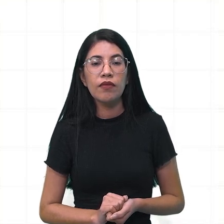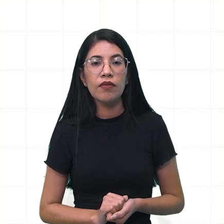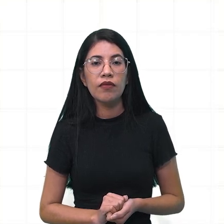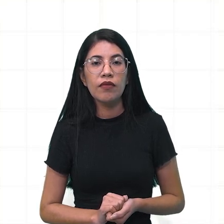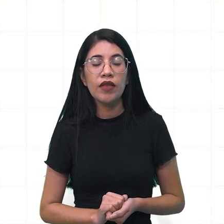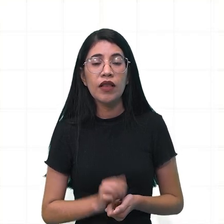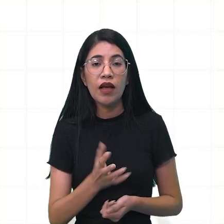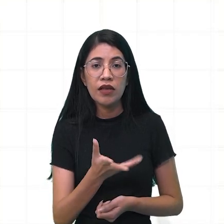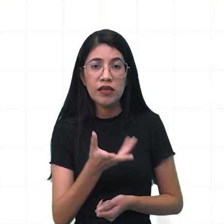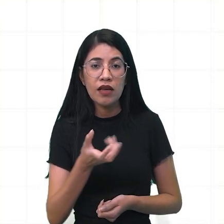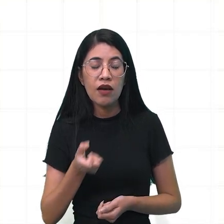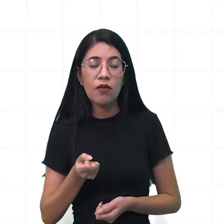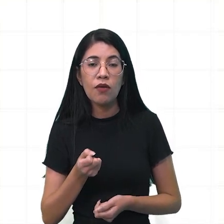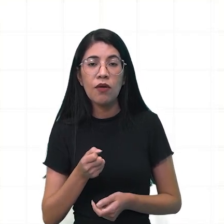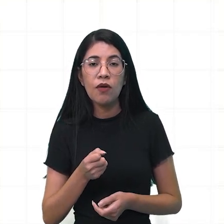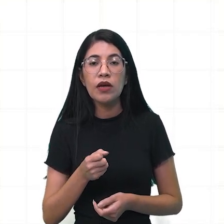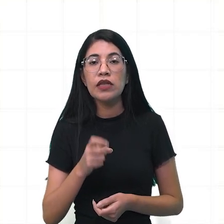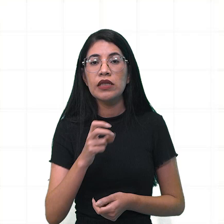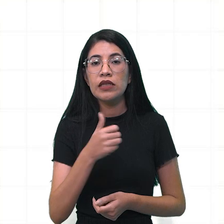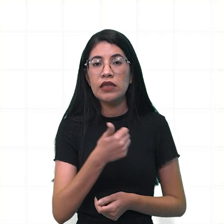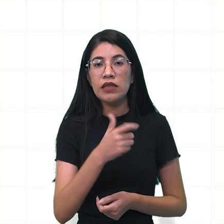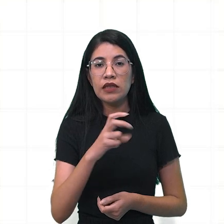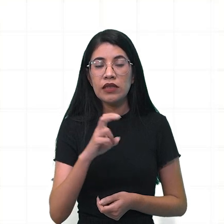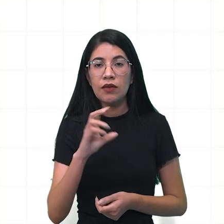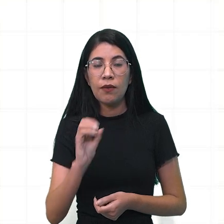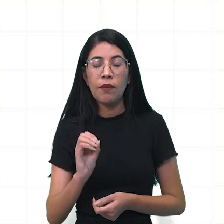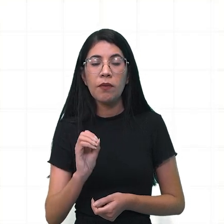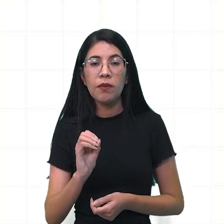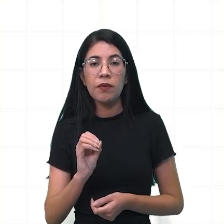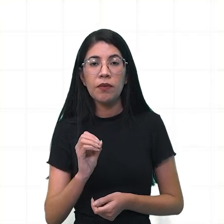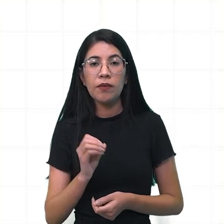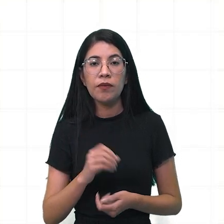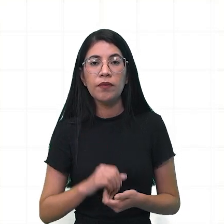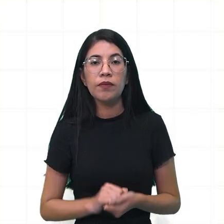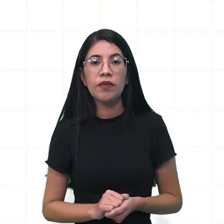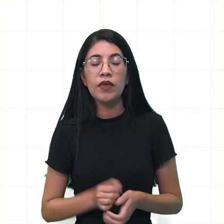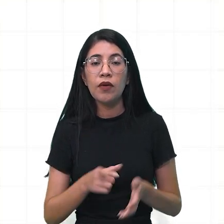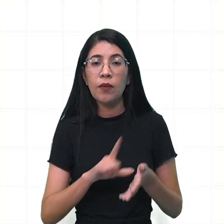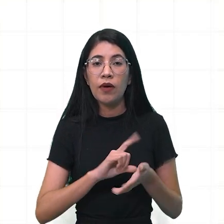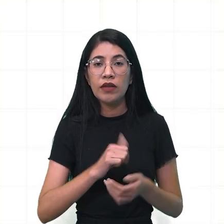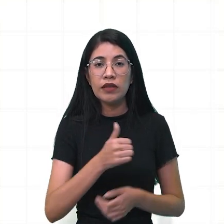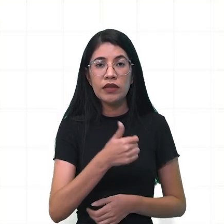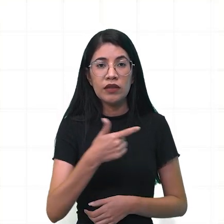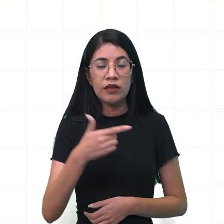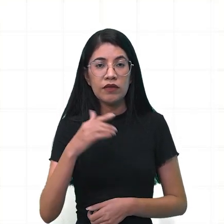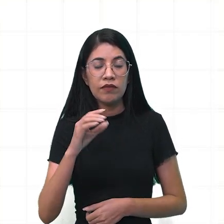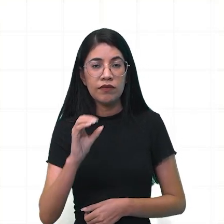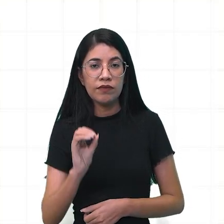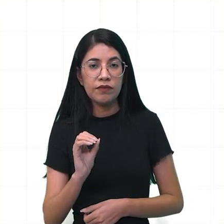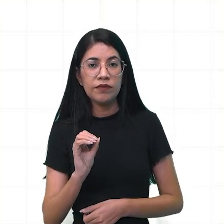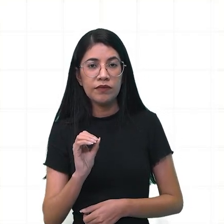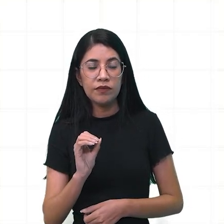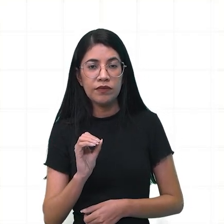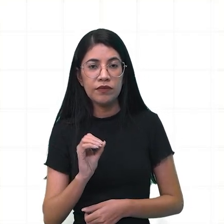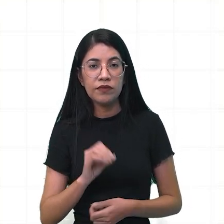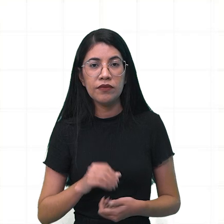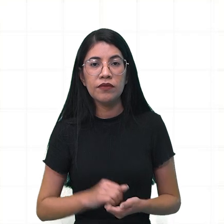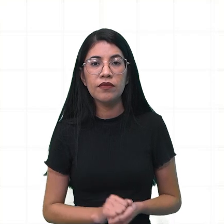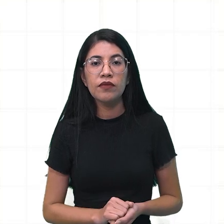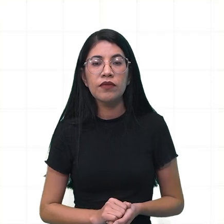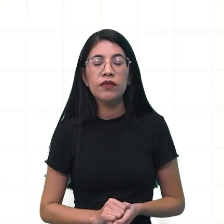colocou não né retirou mais 150 Então ela tinha 120 ó Vou até escrever aqui ela tinha